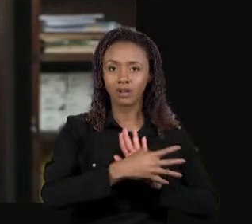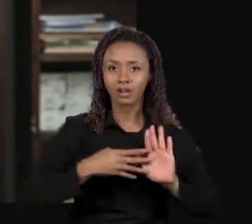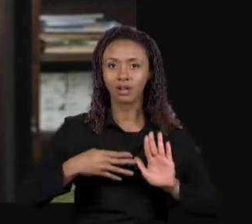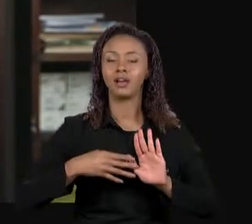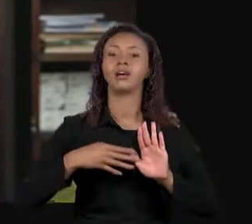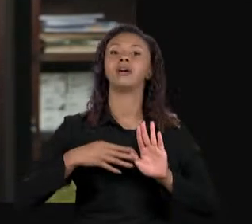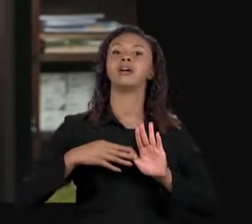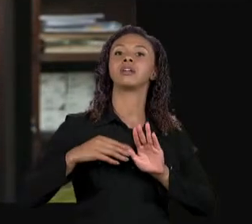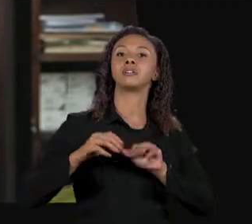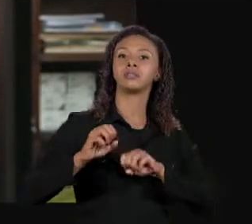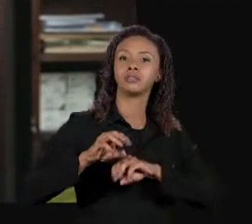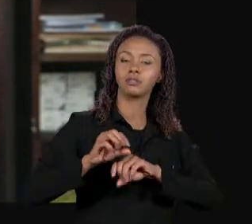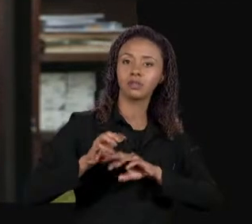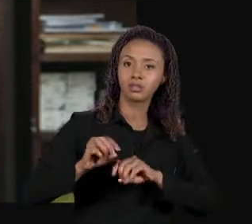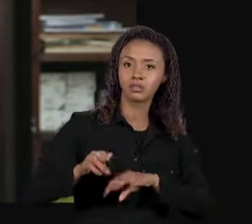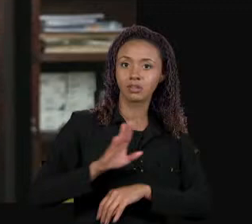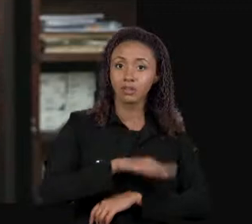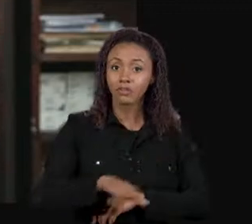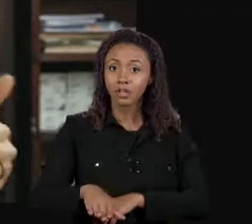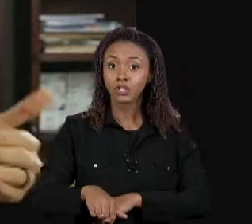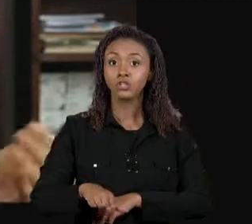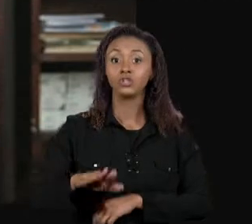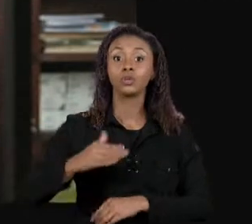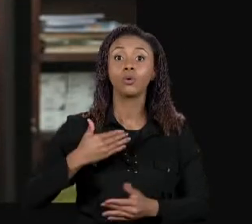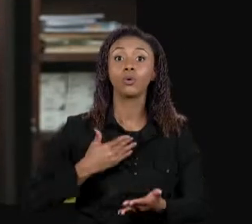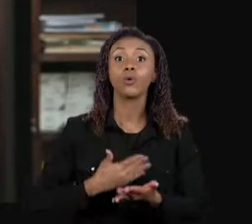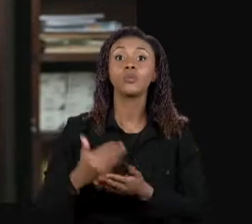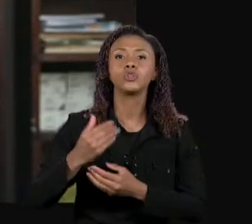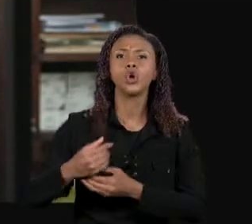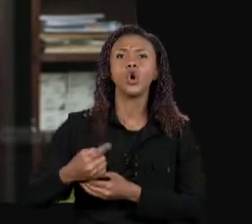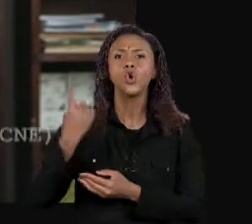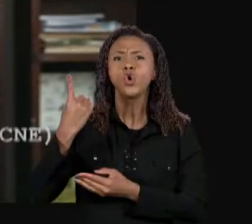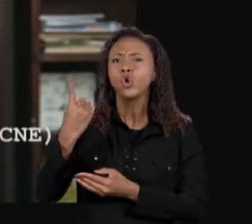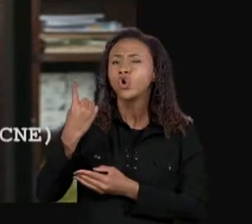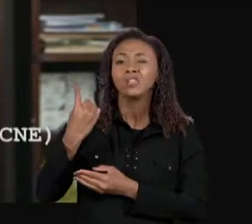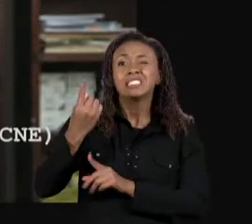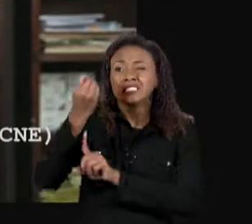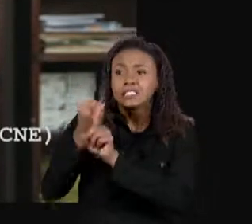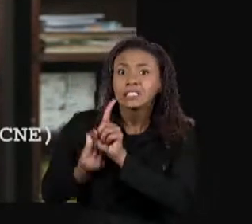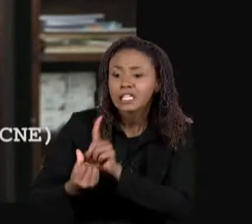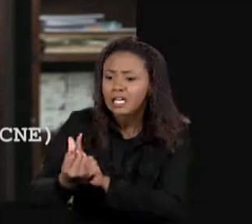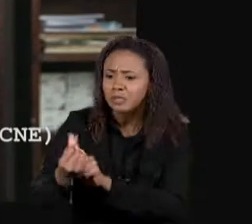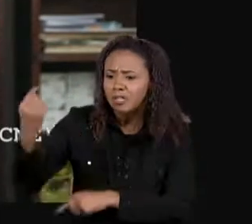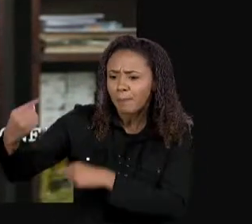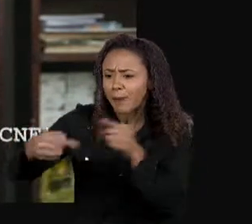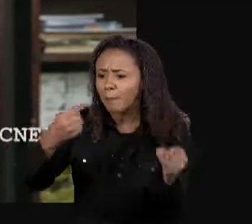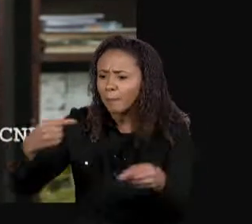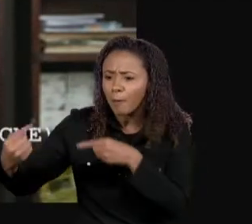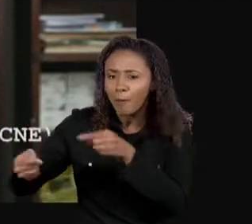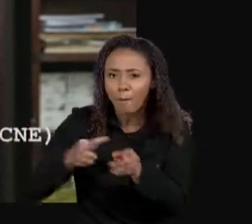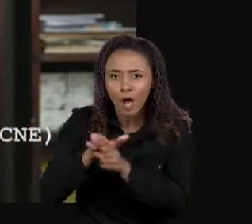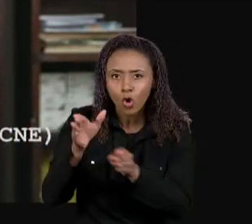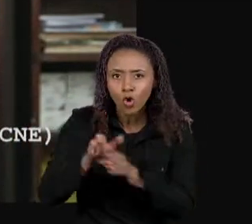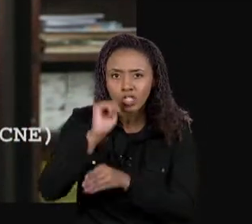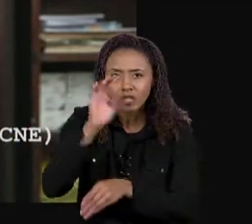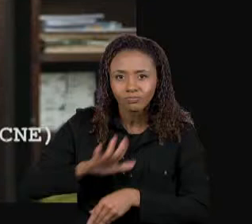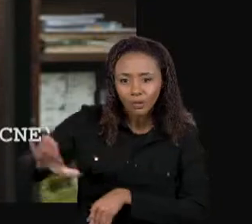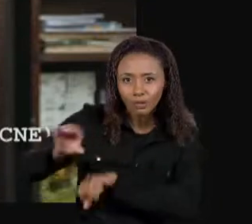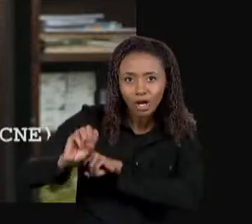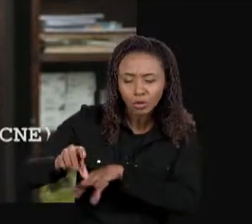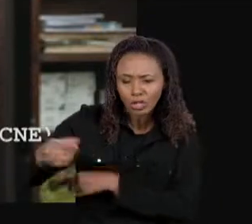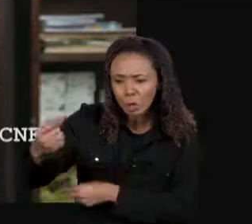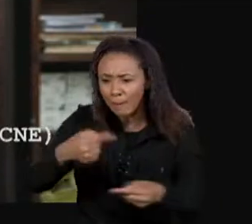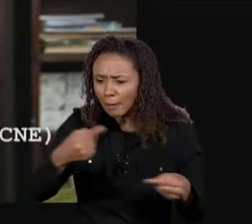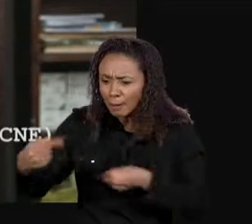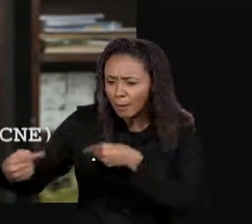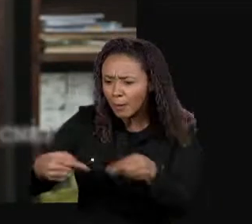2009, depois de um semestre de discussões que o Conselho Nacional de Educação estabeleceu